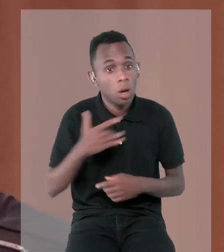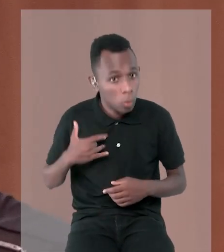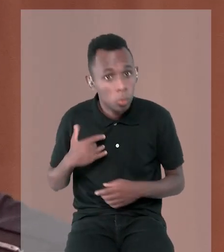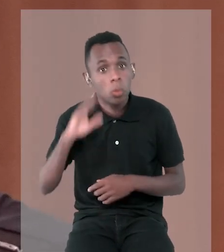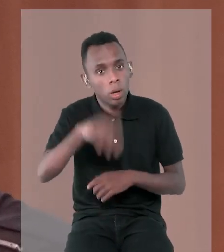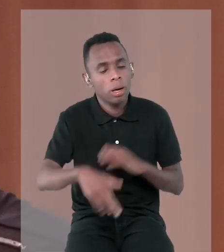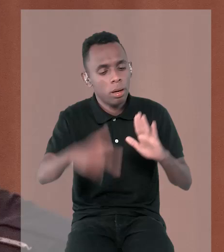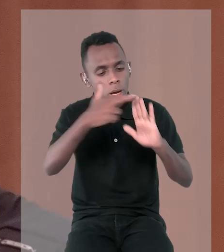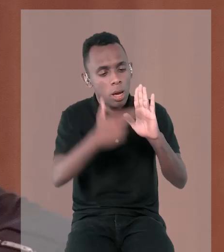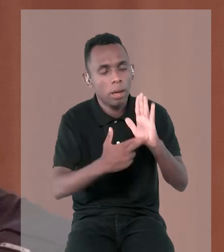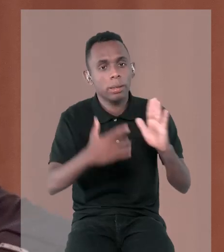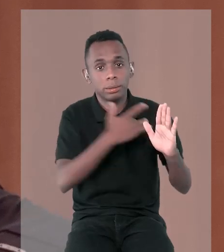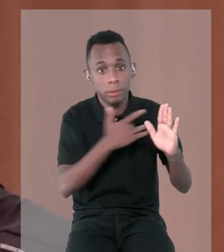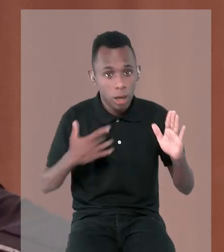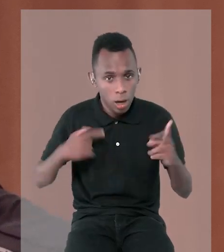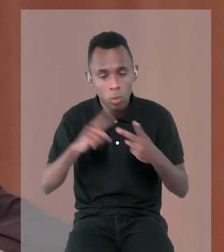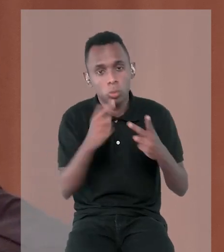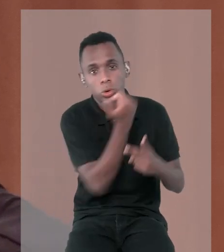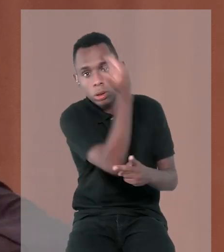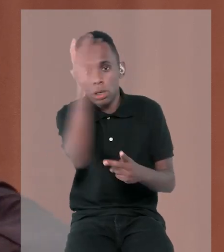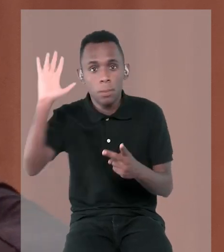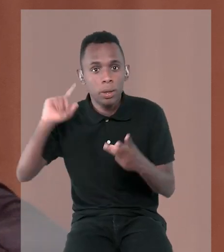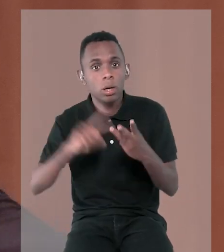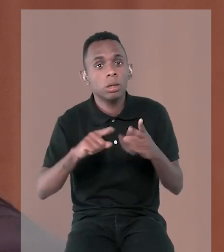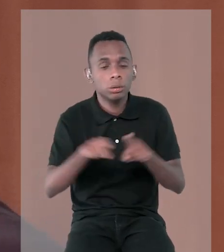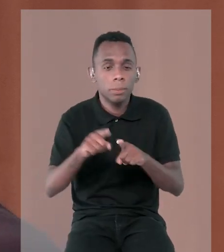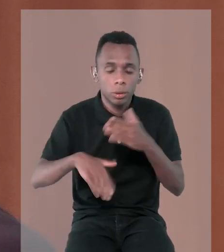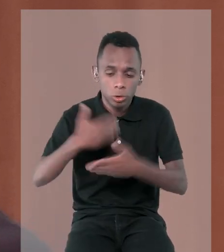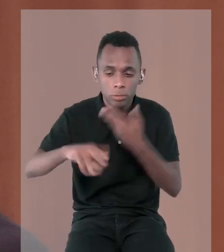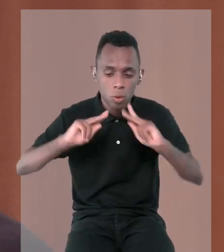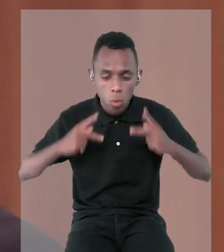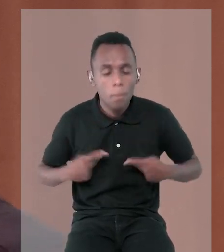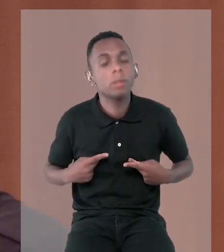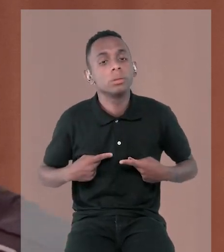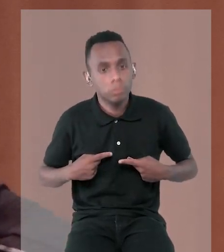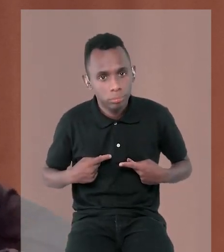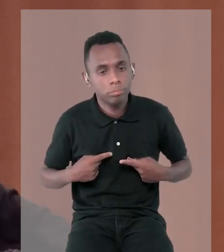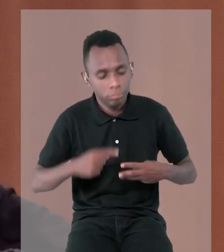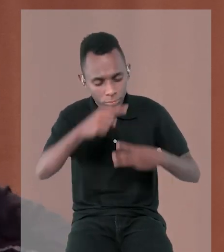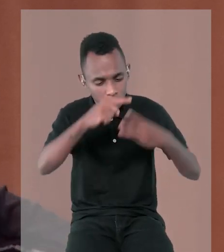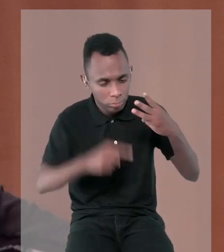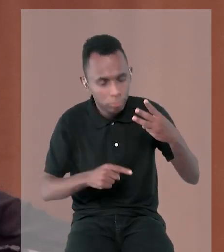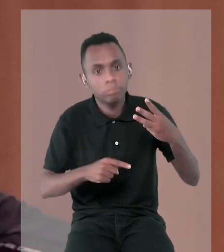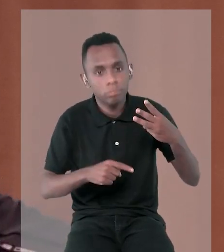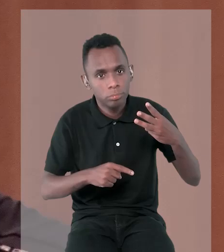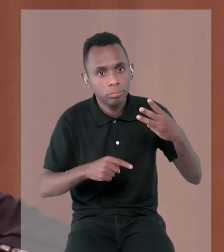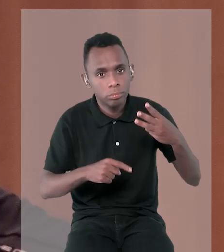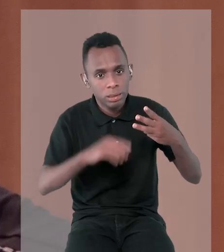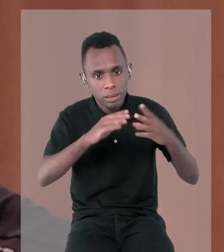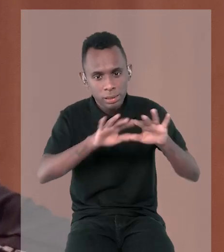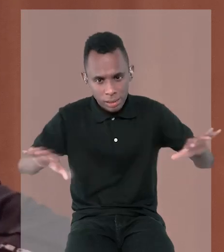como diretriz: saúde, ambiente e desenvolvimento humanos não podem ser tratados de